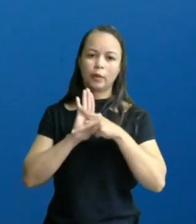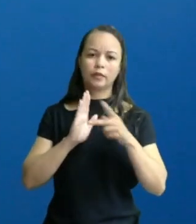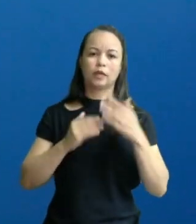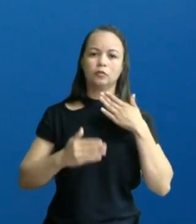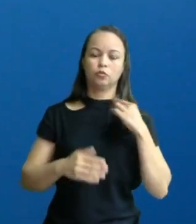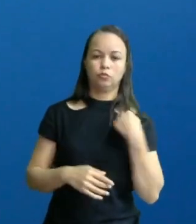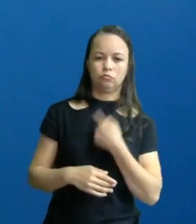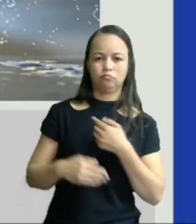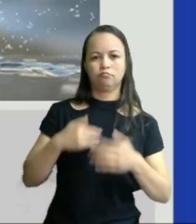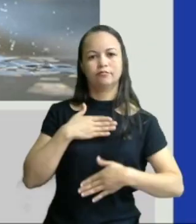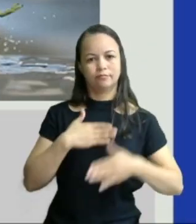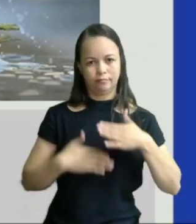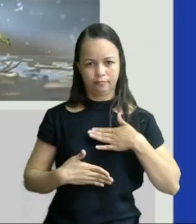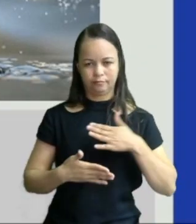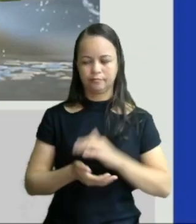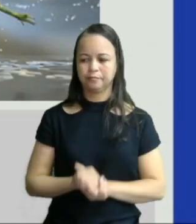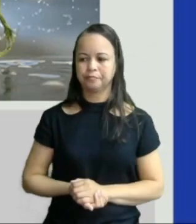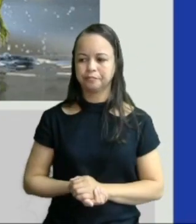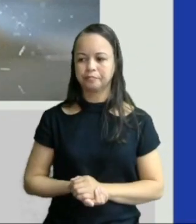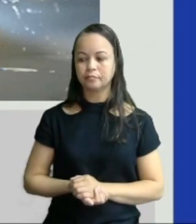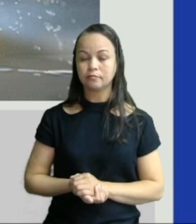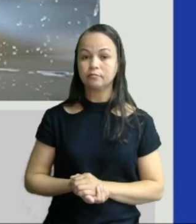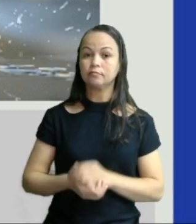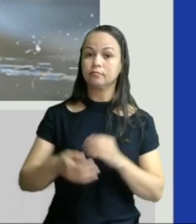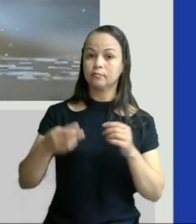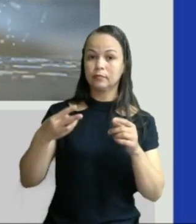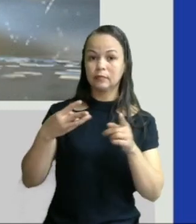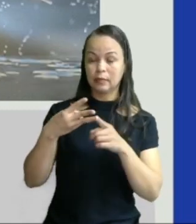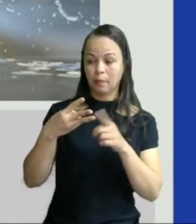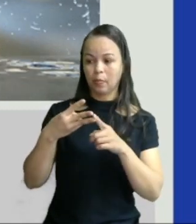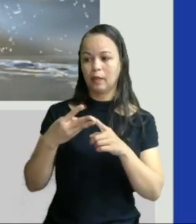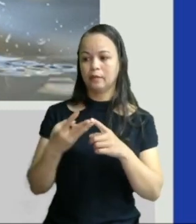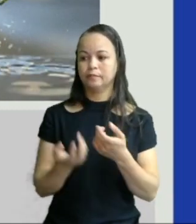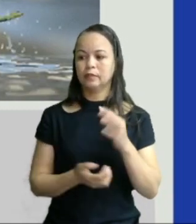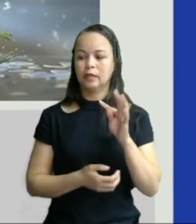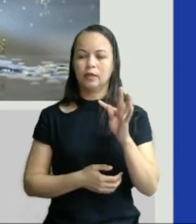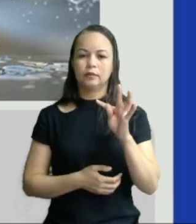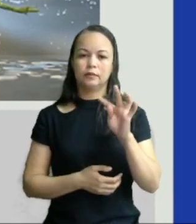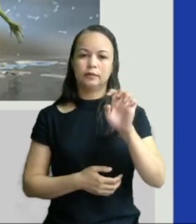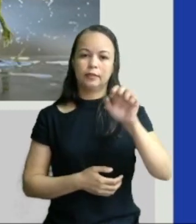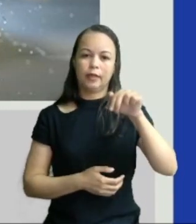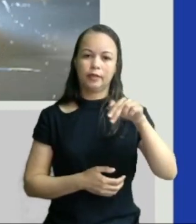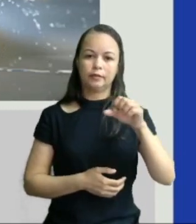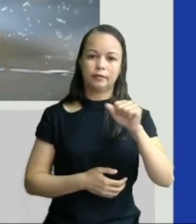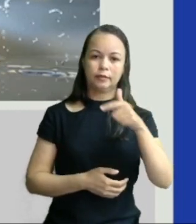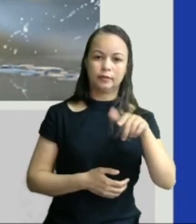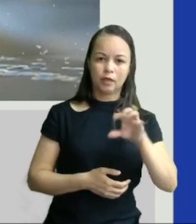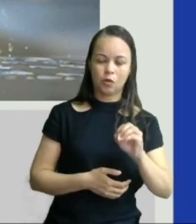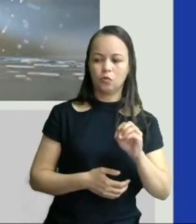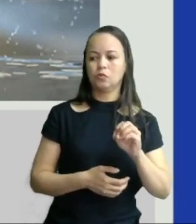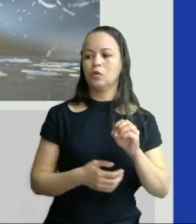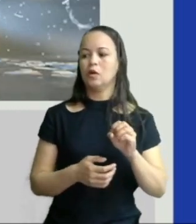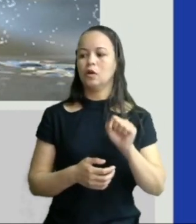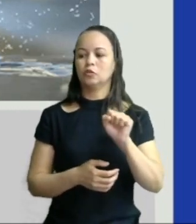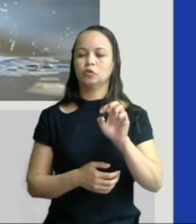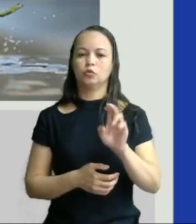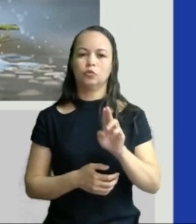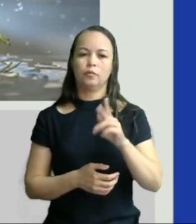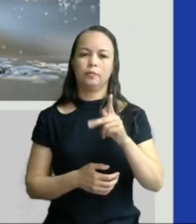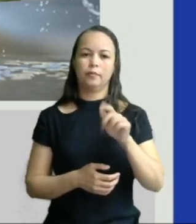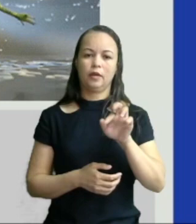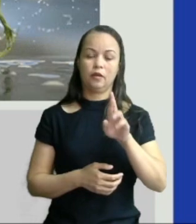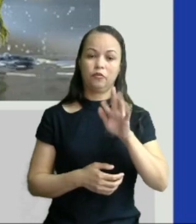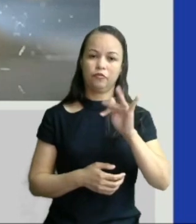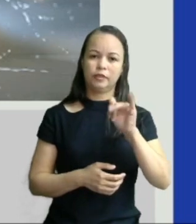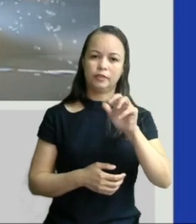uma? Essa é importante. Tensão superficial. Por causa das características